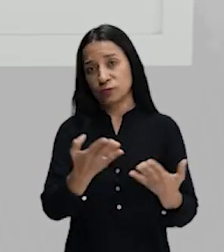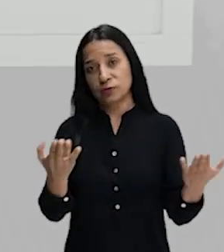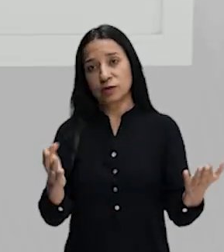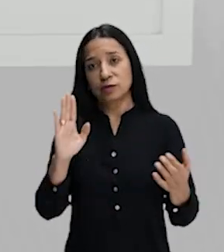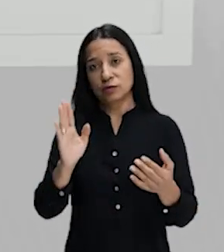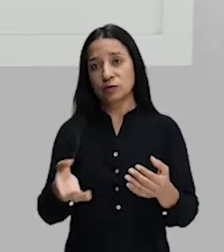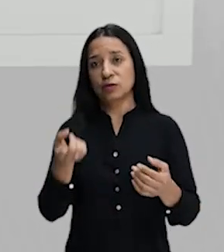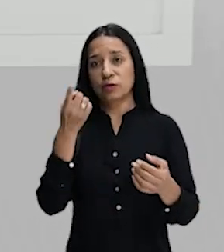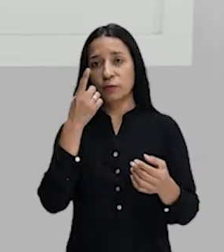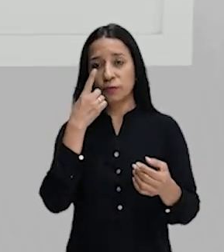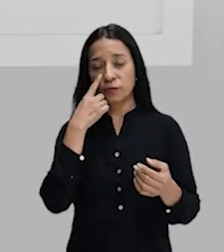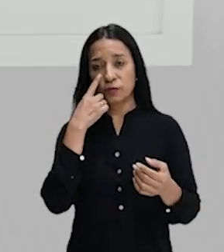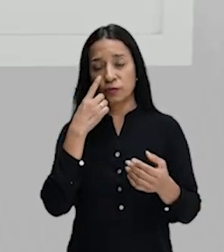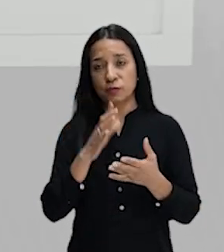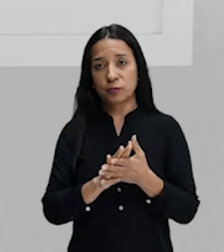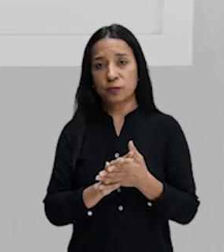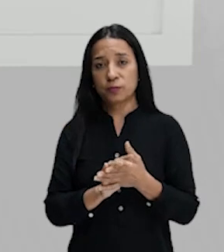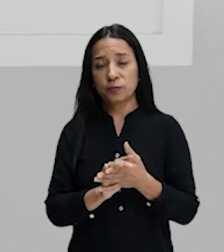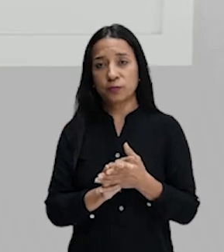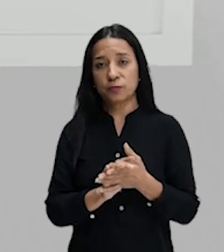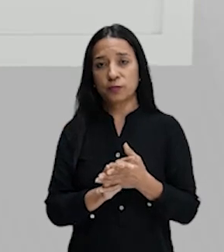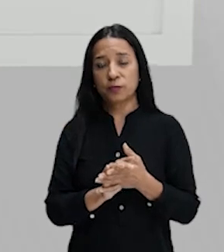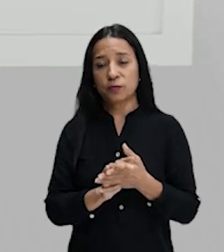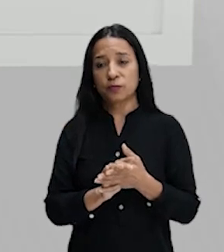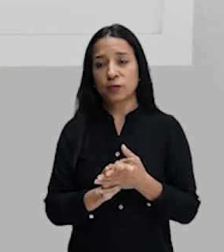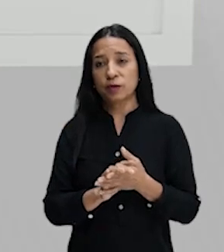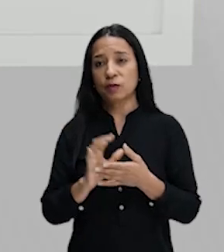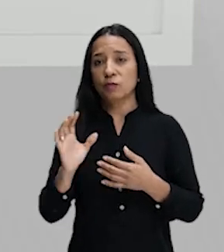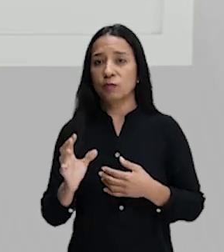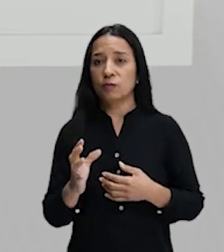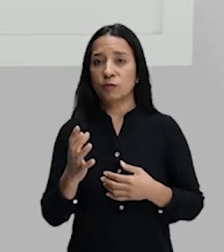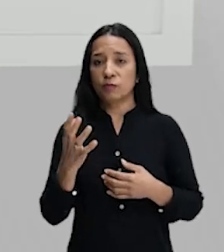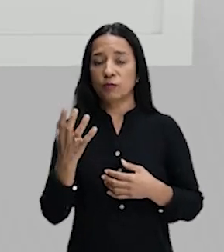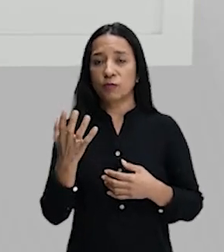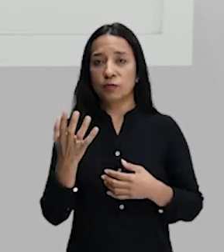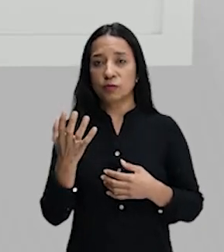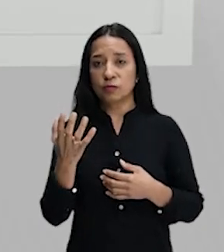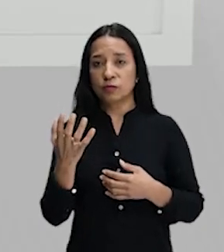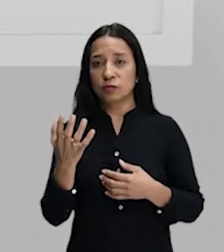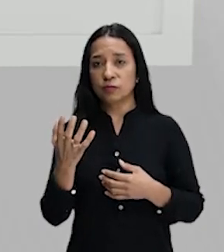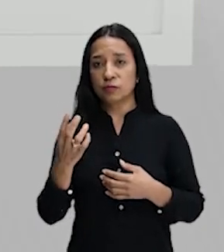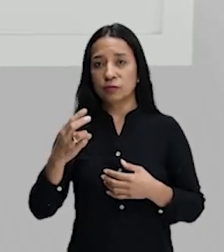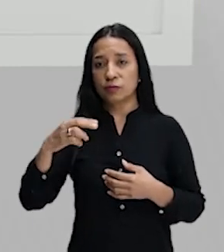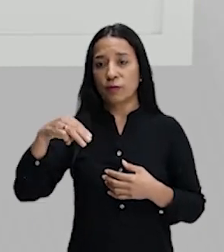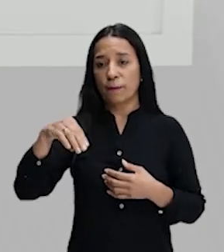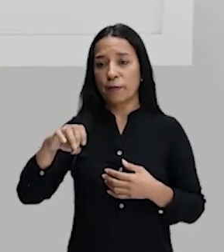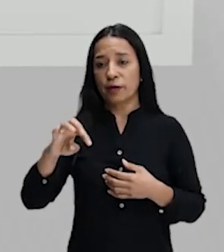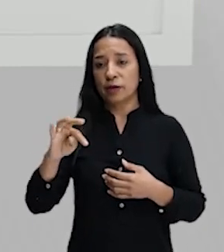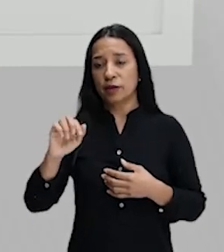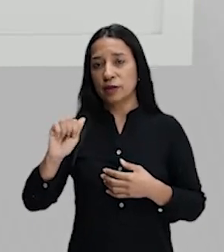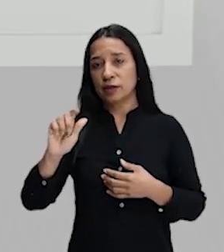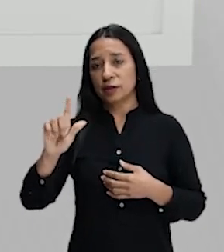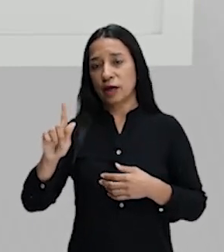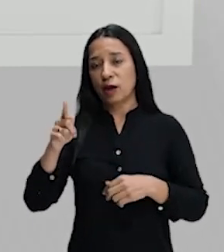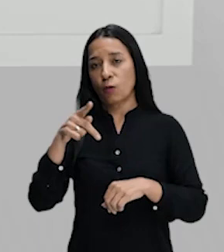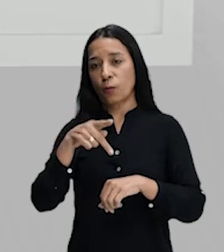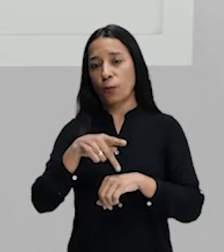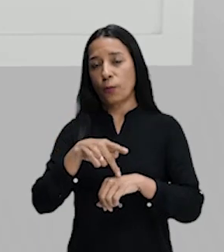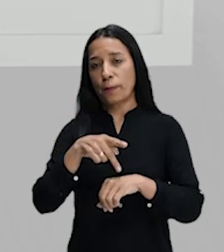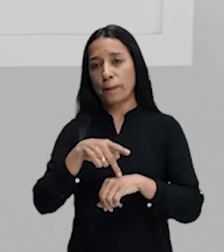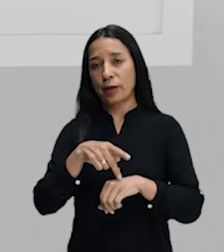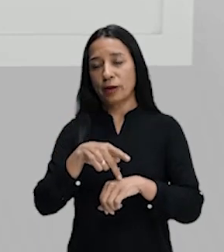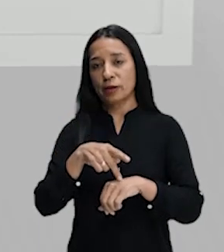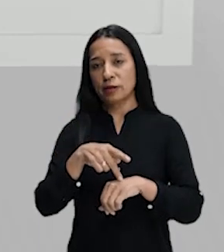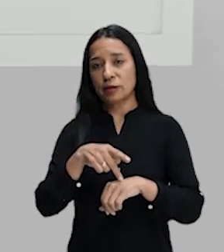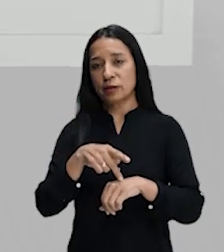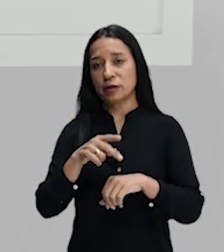É um fenômeno de que tem um metal, né, uma pedra, que nós chamamos comumente de ímã,